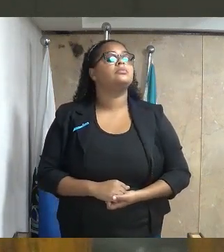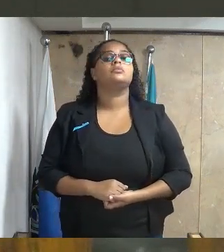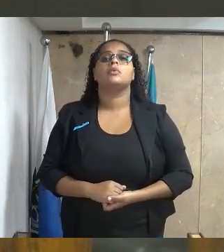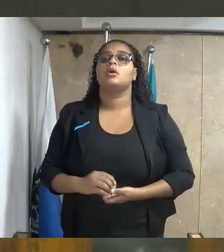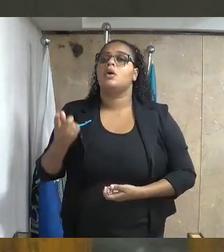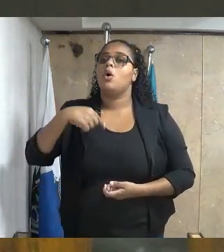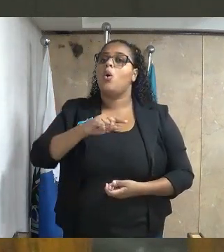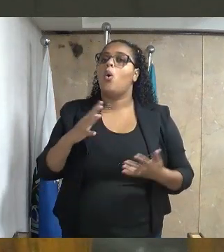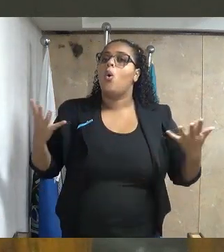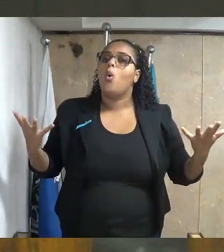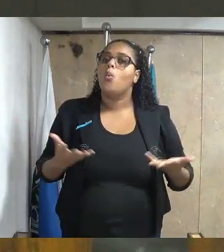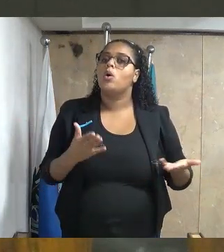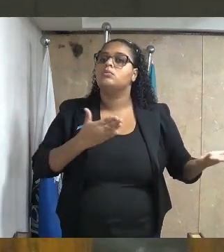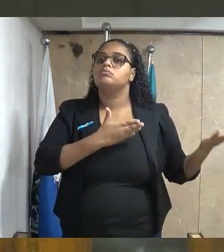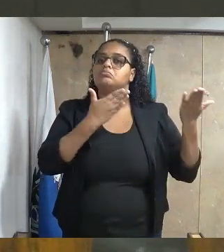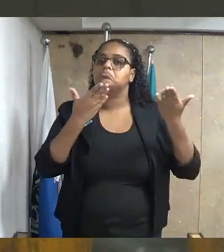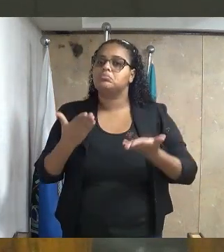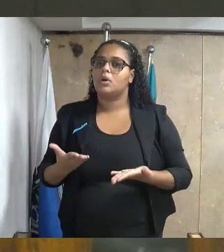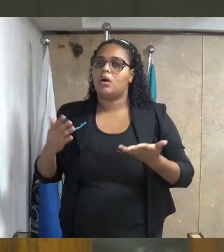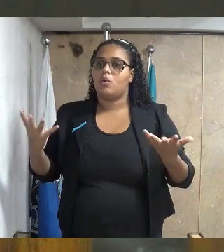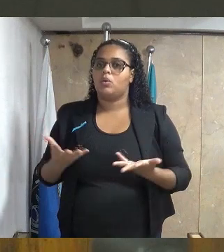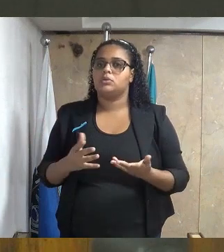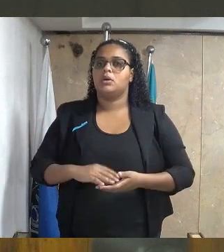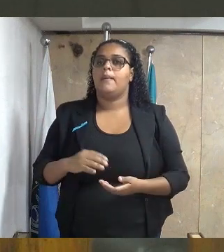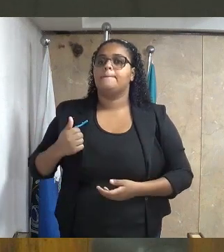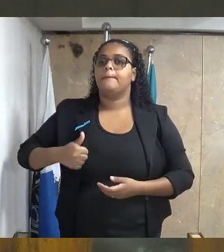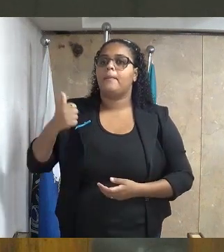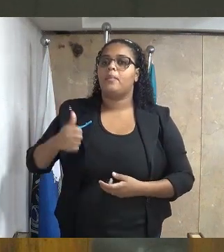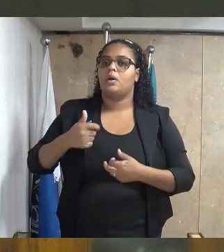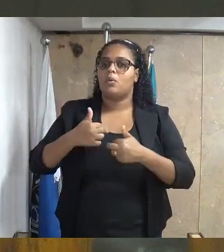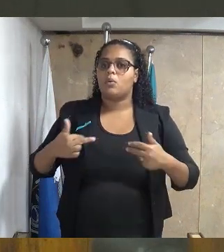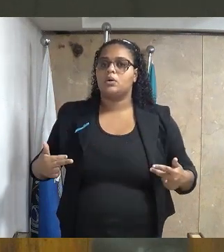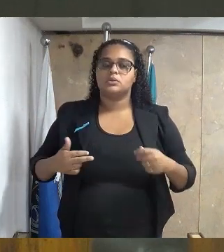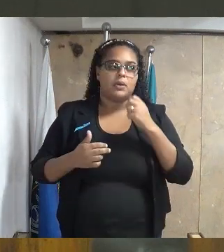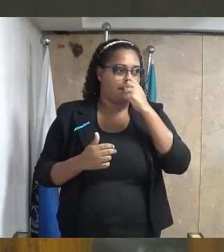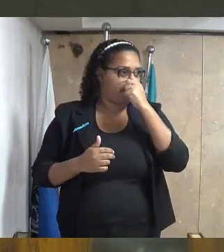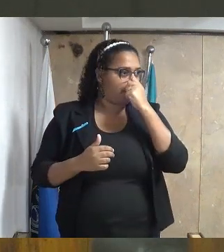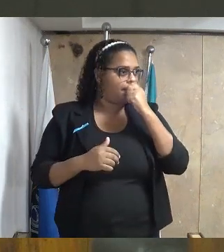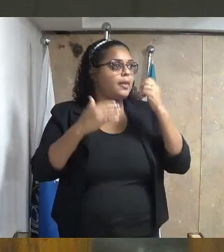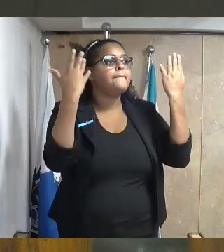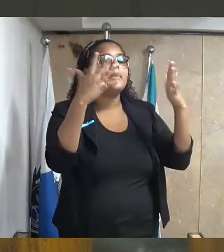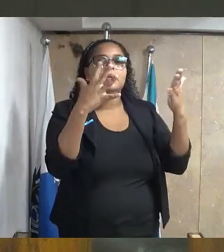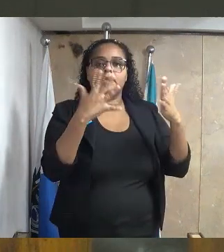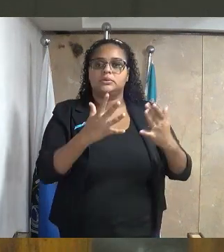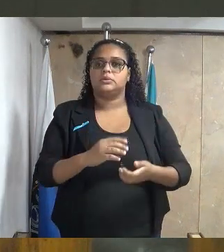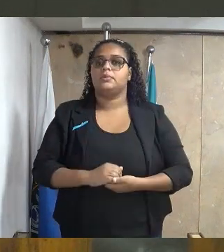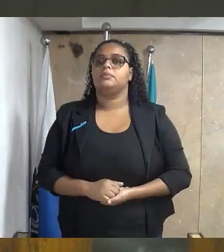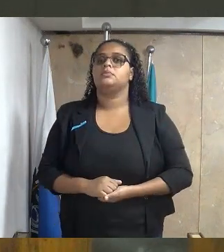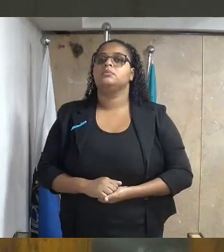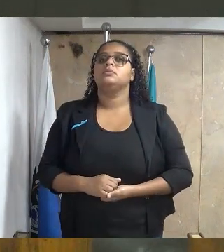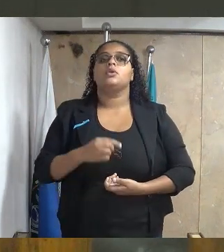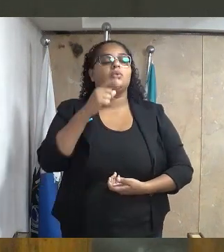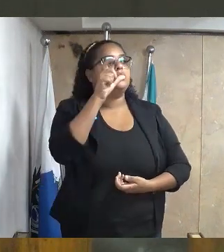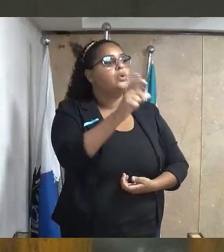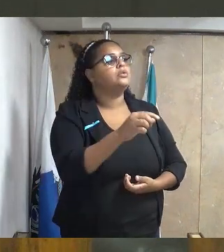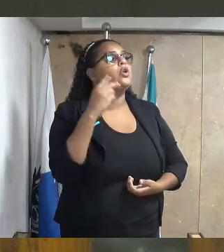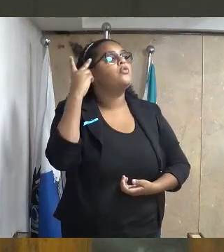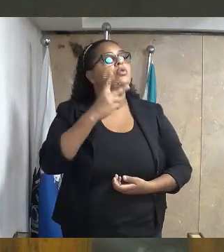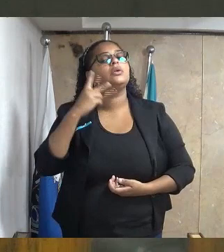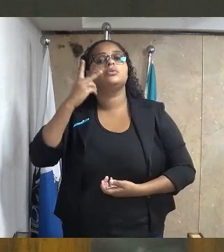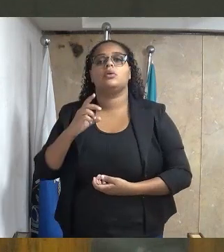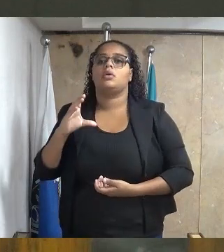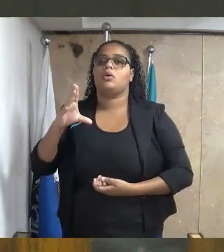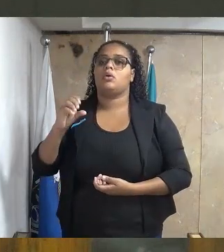me traz aqui é, em primeiro lugar, né, parabenizar nosso companheiro vereador